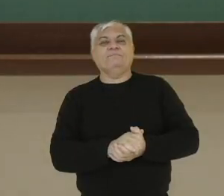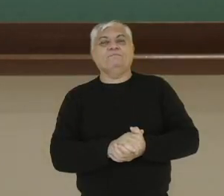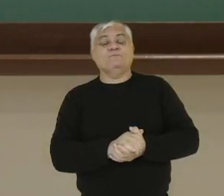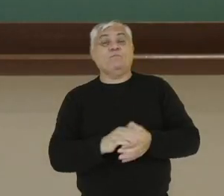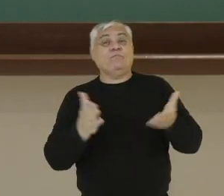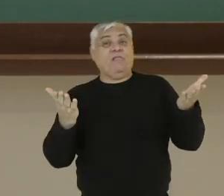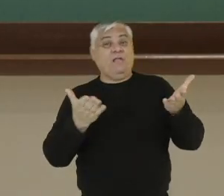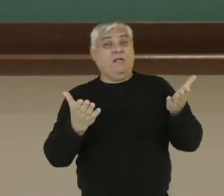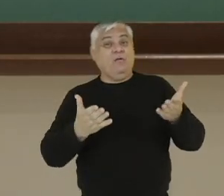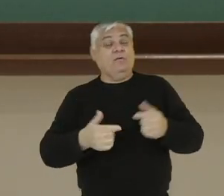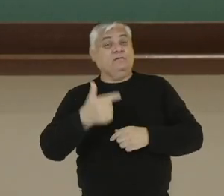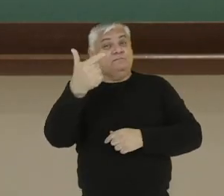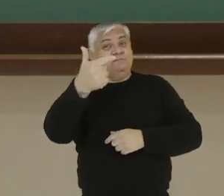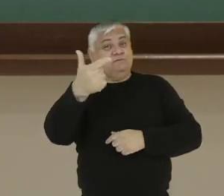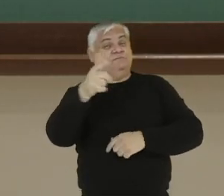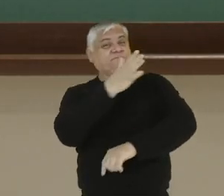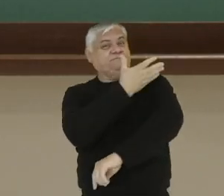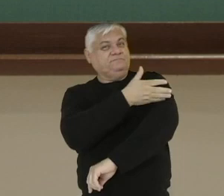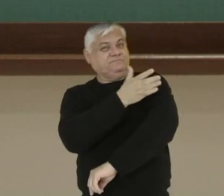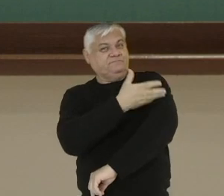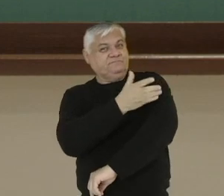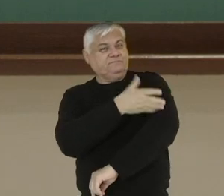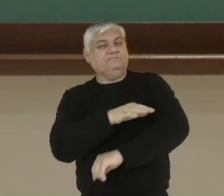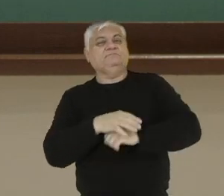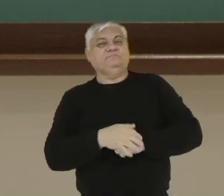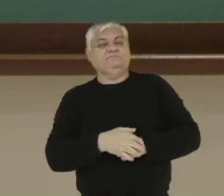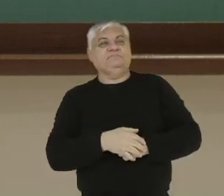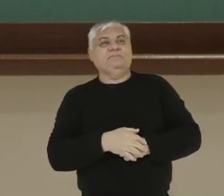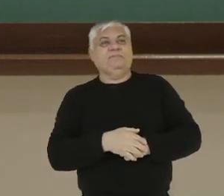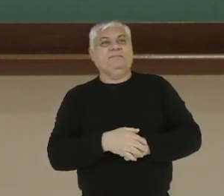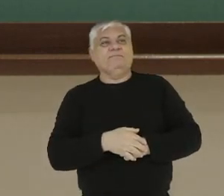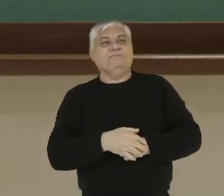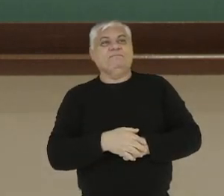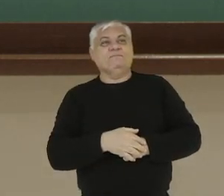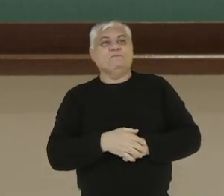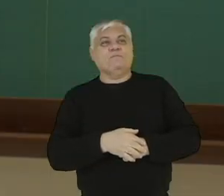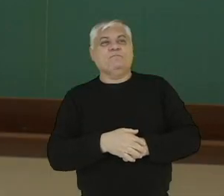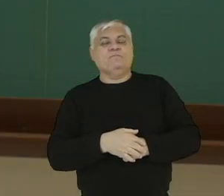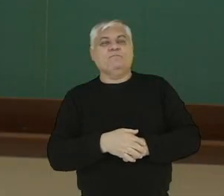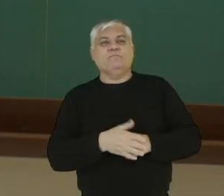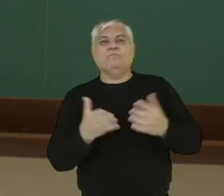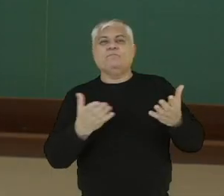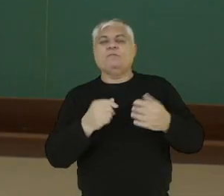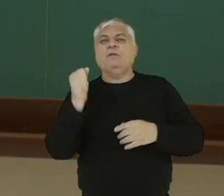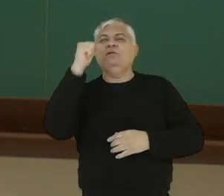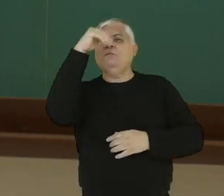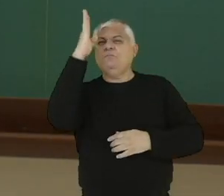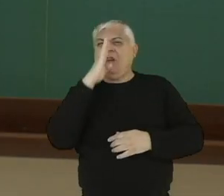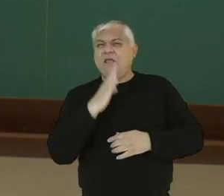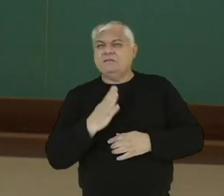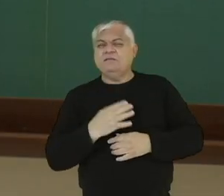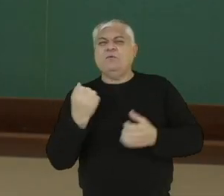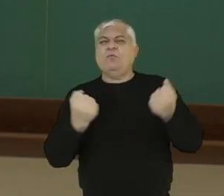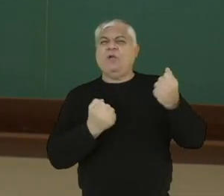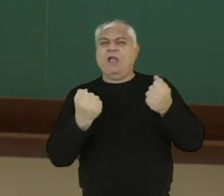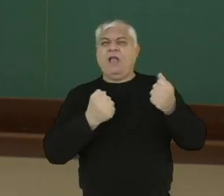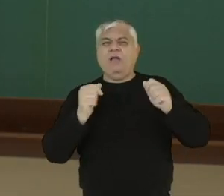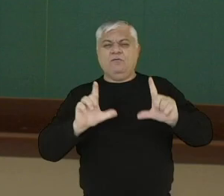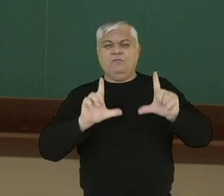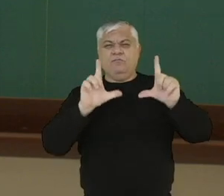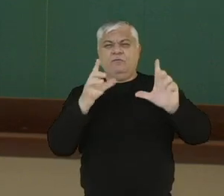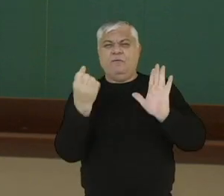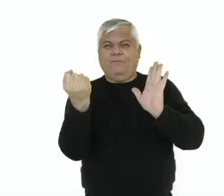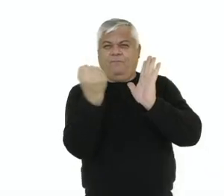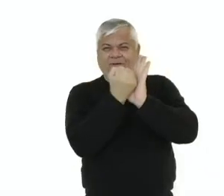Agora nós temos um outro exercício para a gente treinar. Dá uma olhada comigo. Atualmente no Brasil, muitos veículos usam a placa